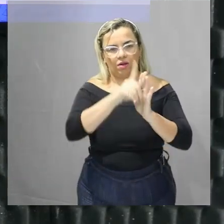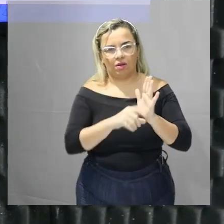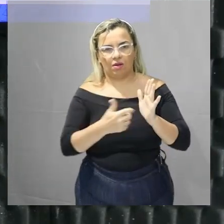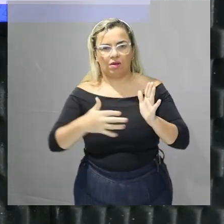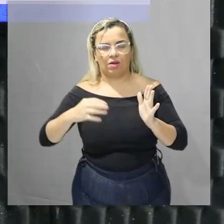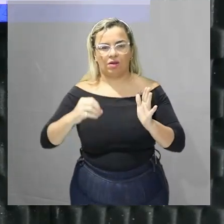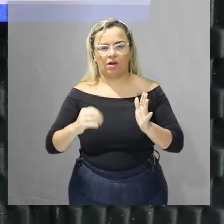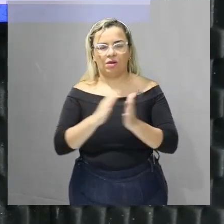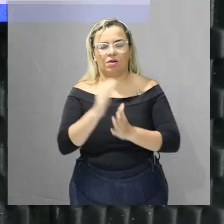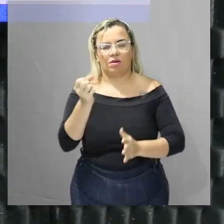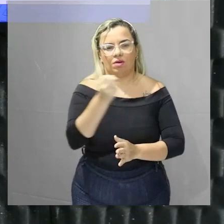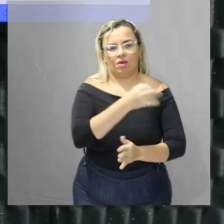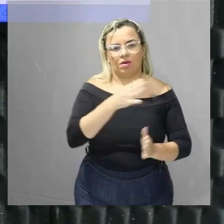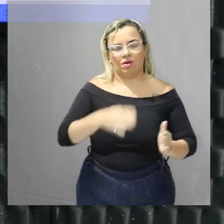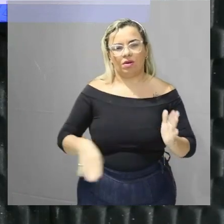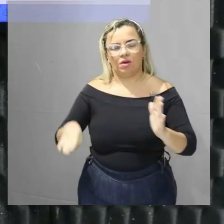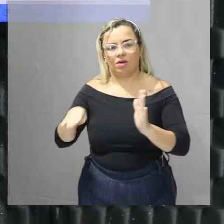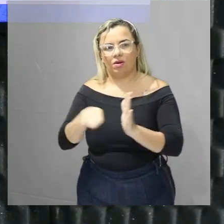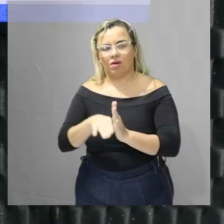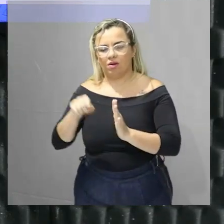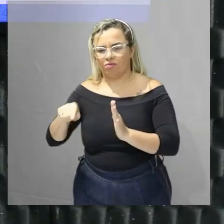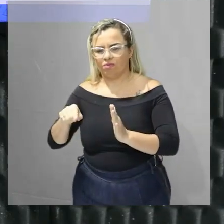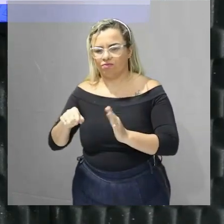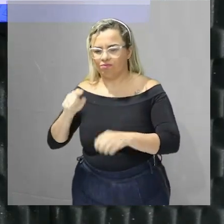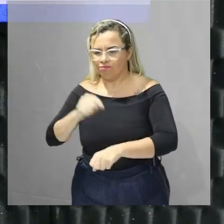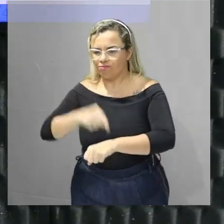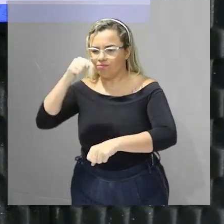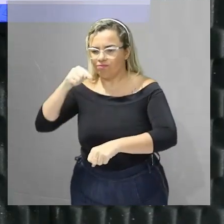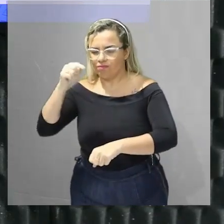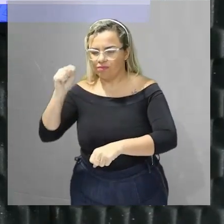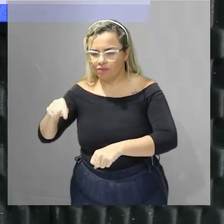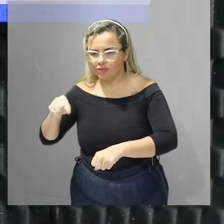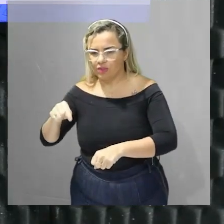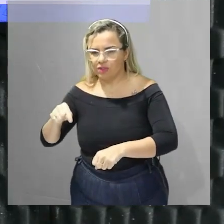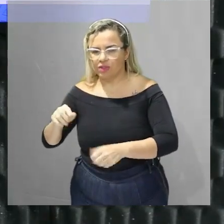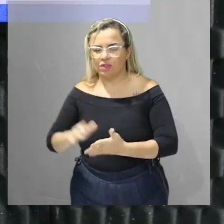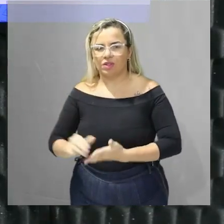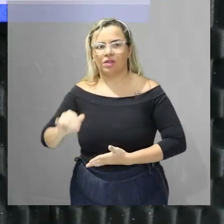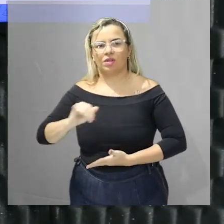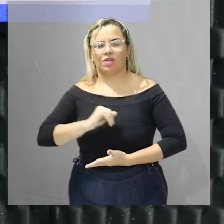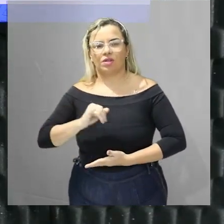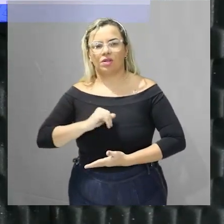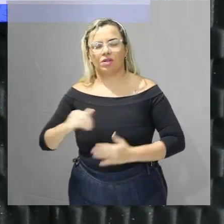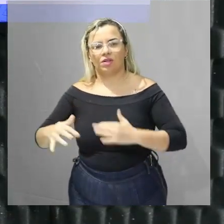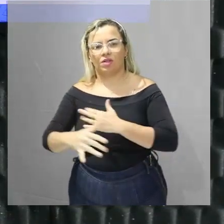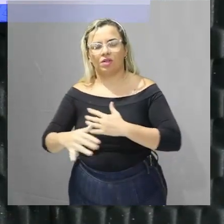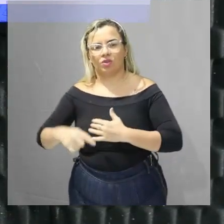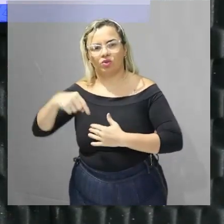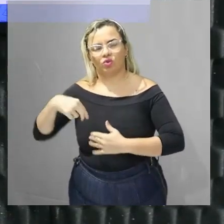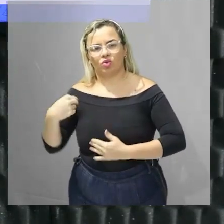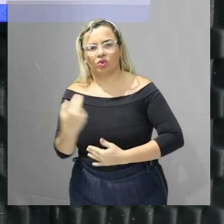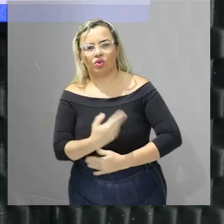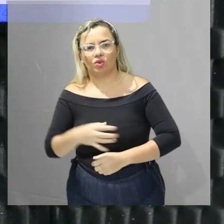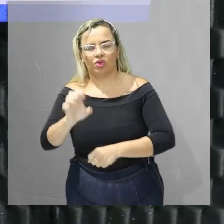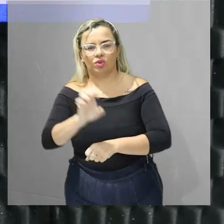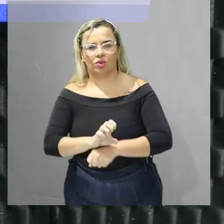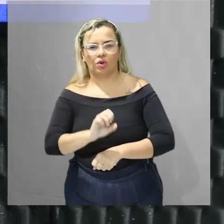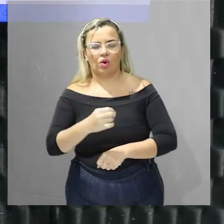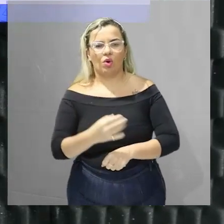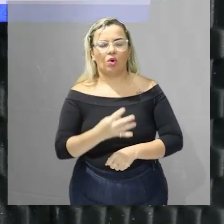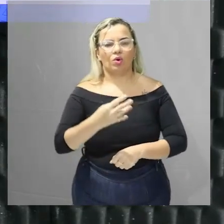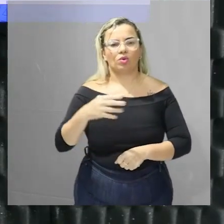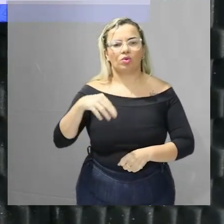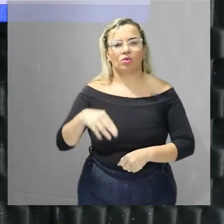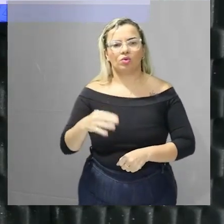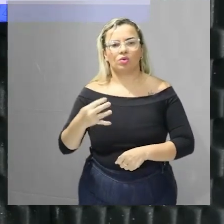chegava em São Paulo, ela ia chegar na mesma hora, por exemplo, em Imperatriz, por exemplo, uma cidade aqui do nosso estado, ou, por exemplo, Tum-Tum, né, uma